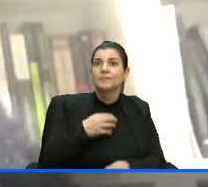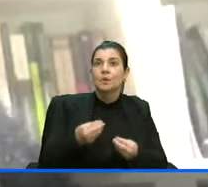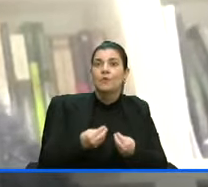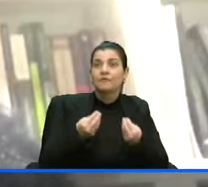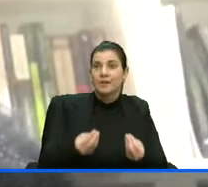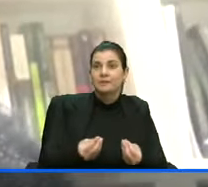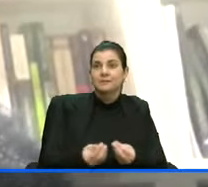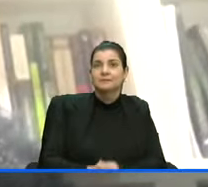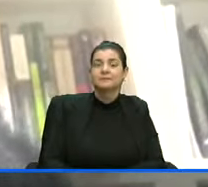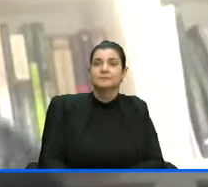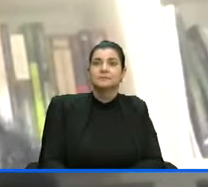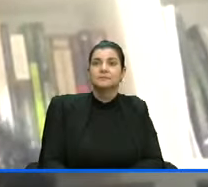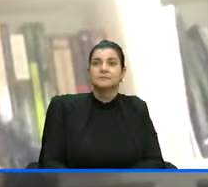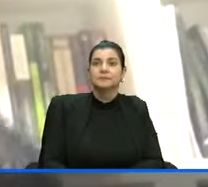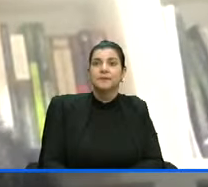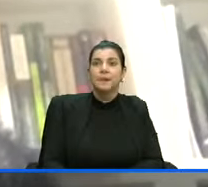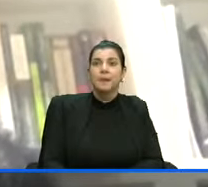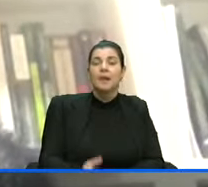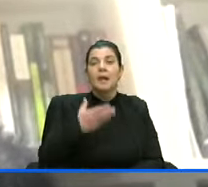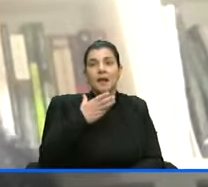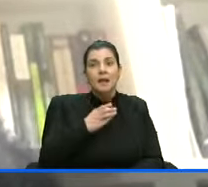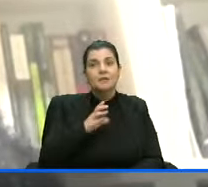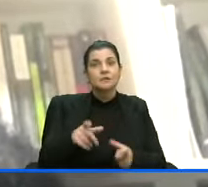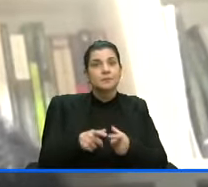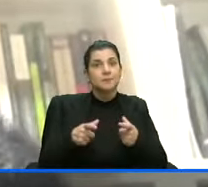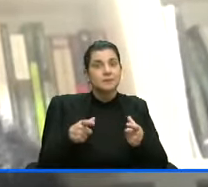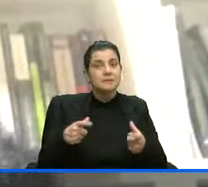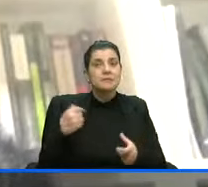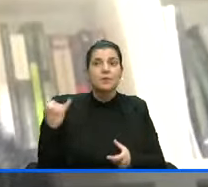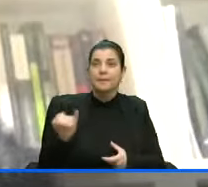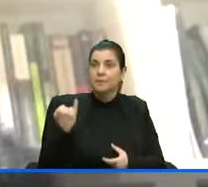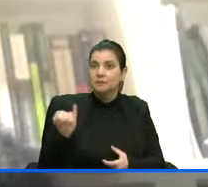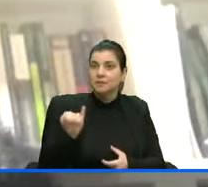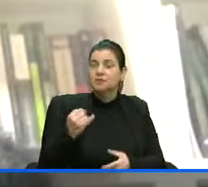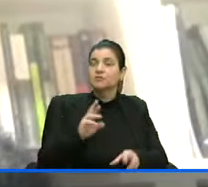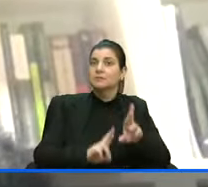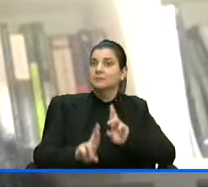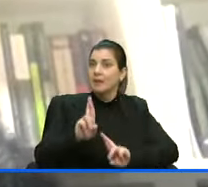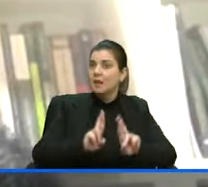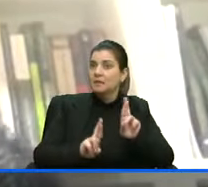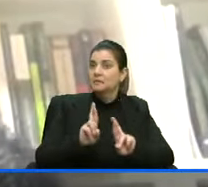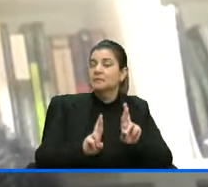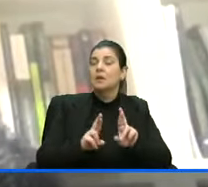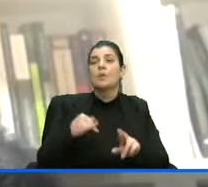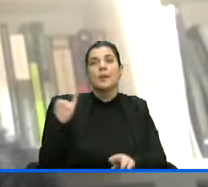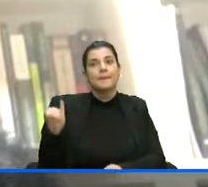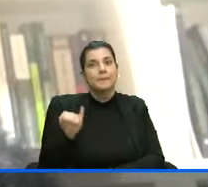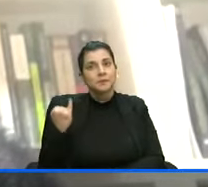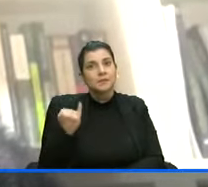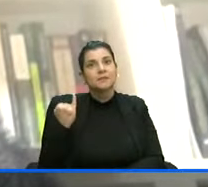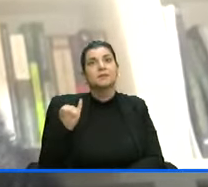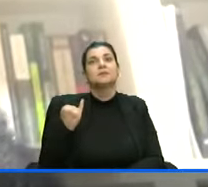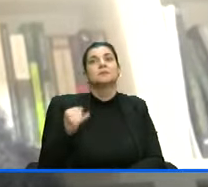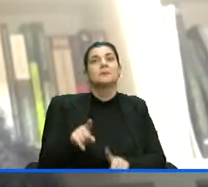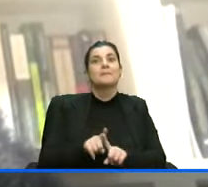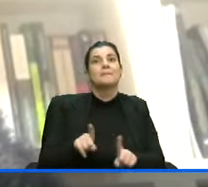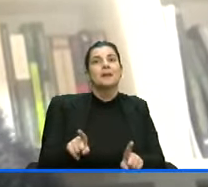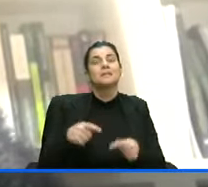oferta. Né? Eu acho que a ampliação é importante, essa relação com o ensino fundamental é importante,